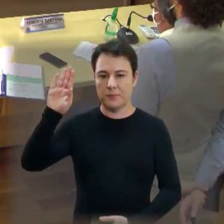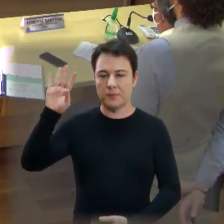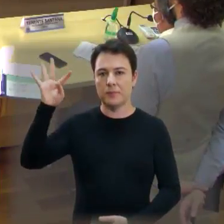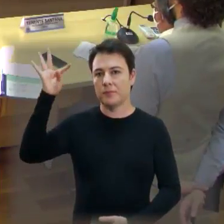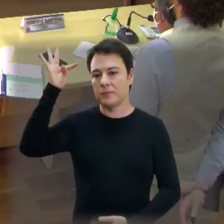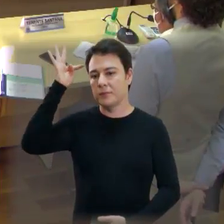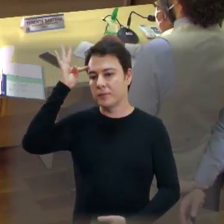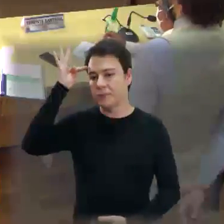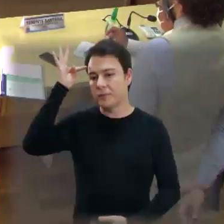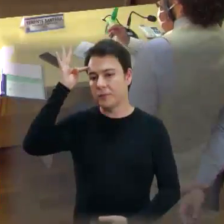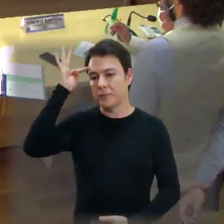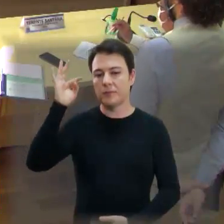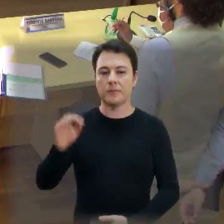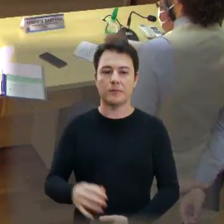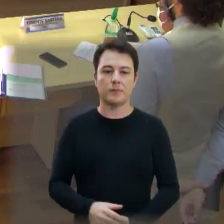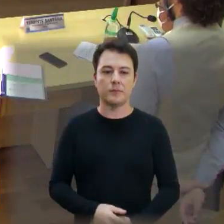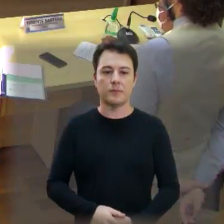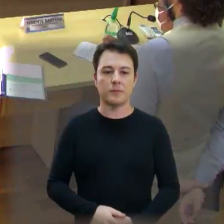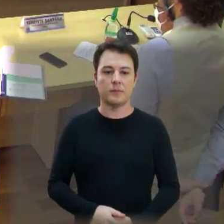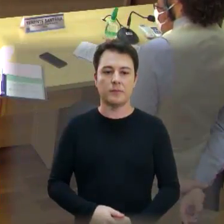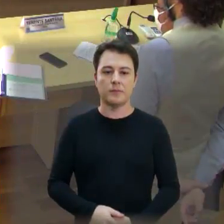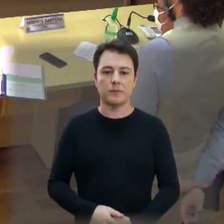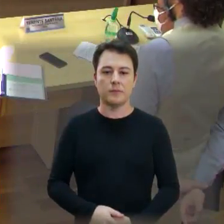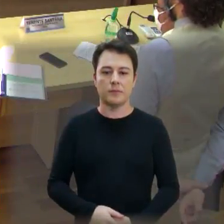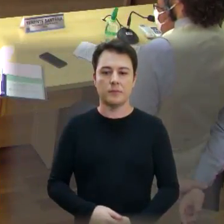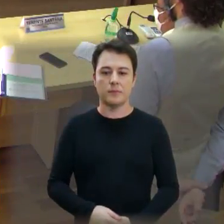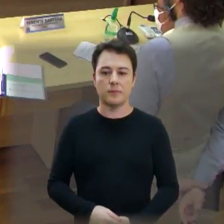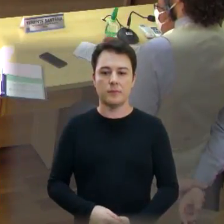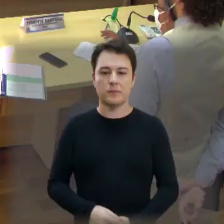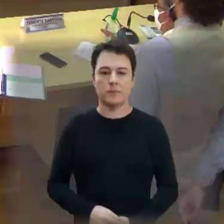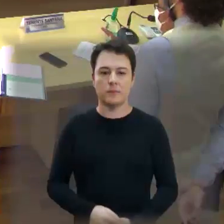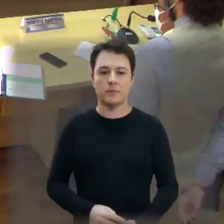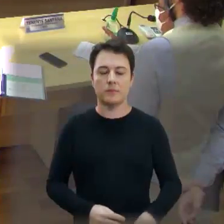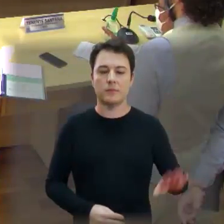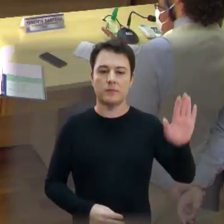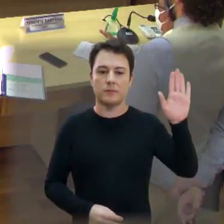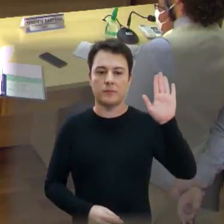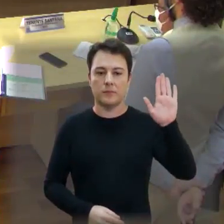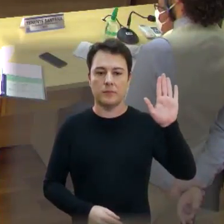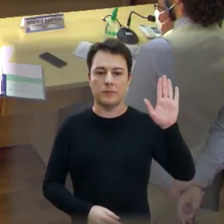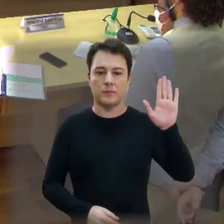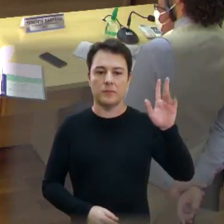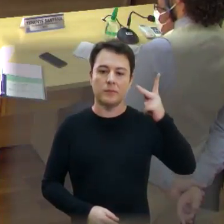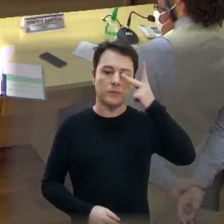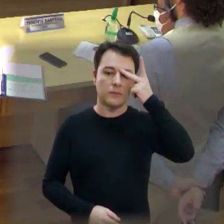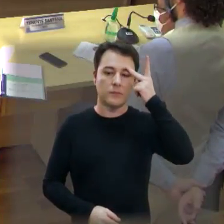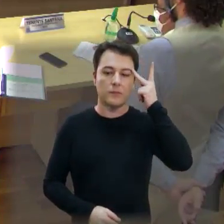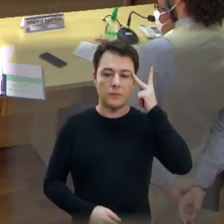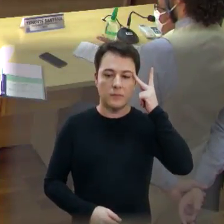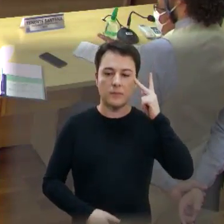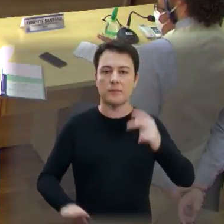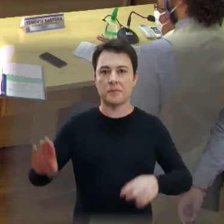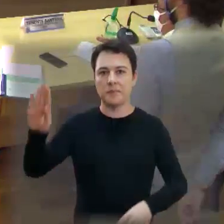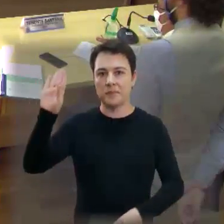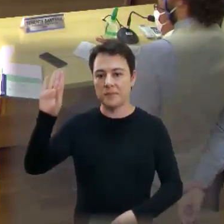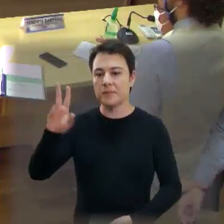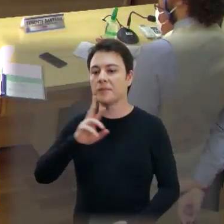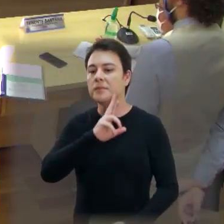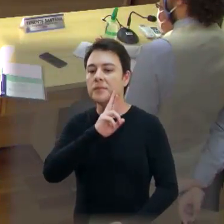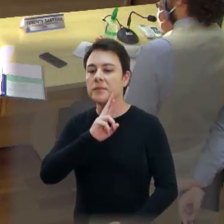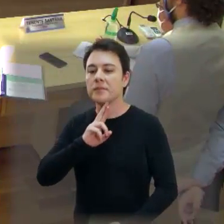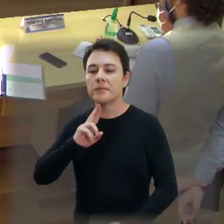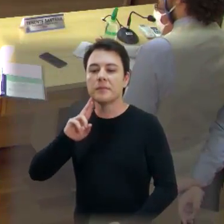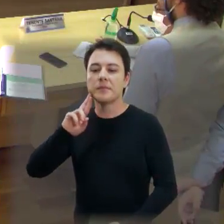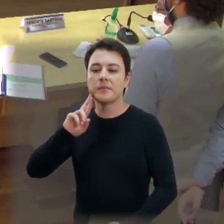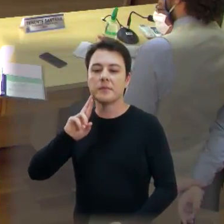vereador Toninho do Mel. Com a palavra, vereador, se inscreve o vereador Zé Carlos Porçani e o Roger Mendes. E